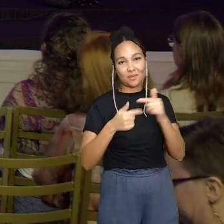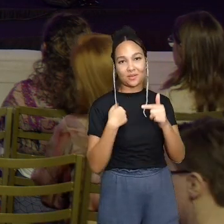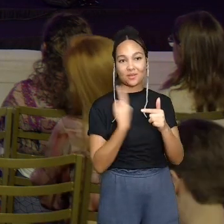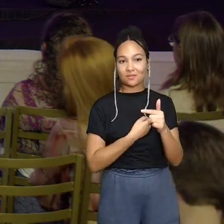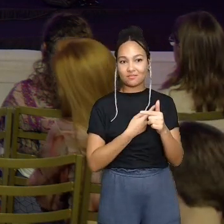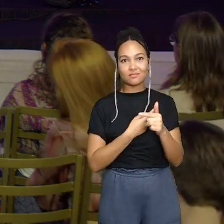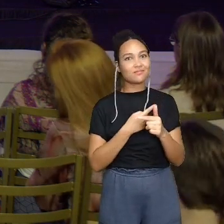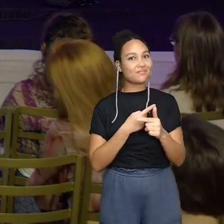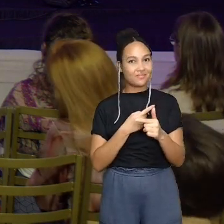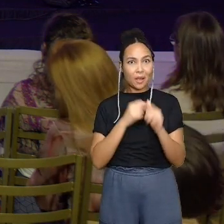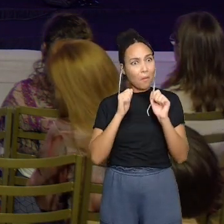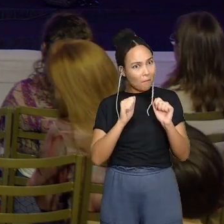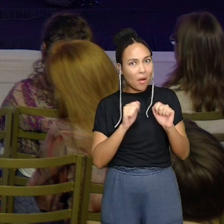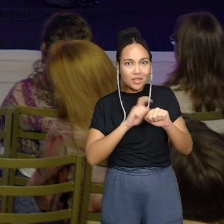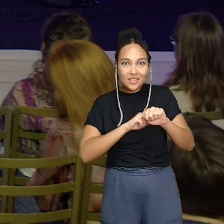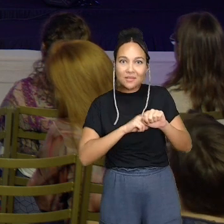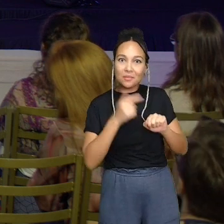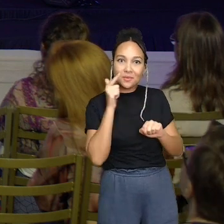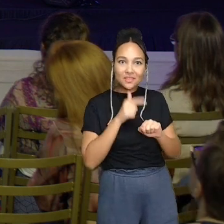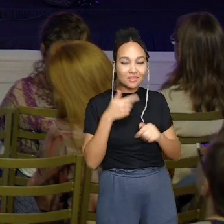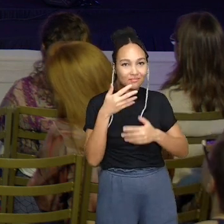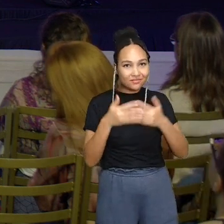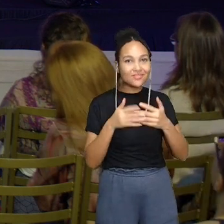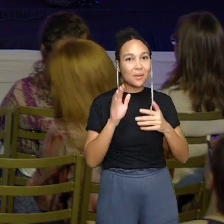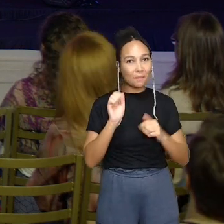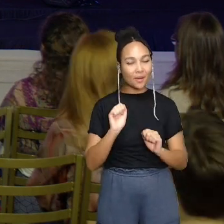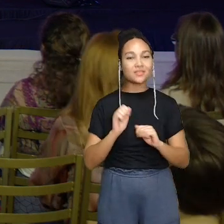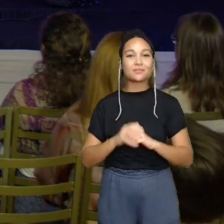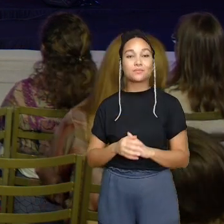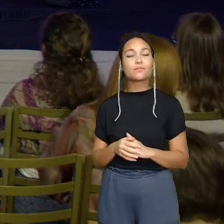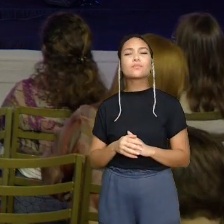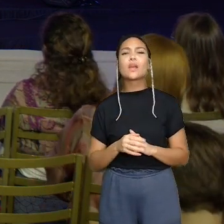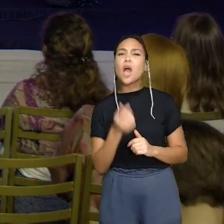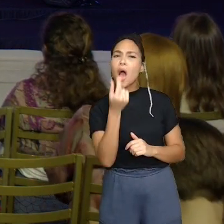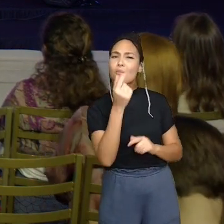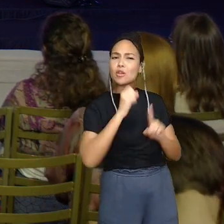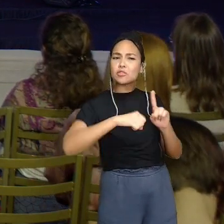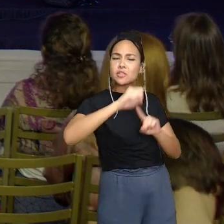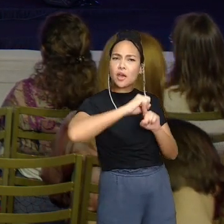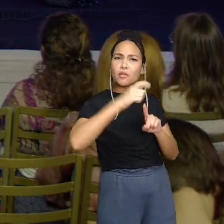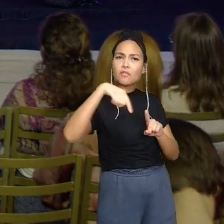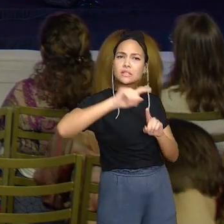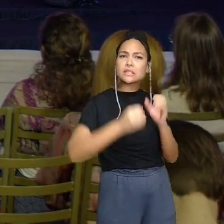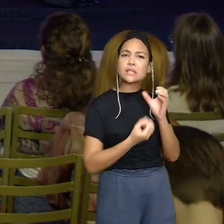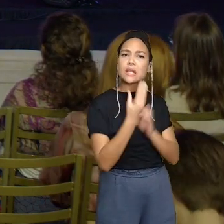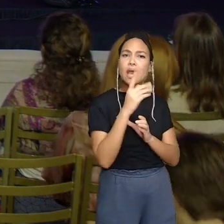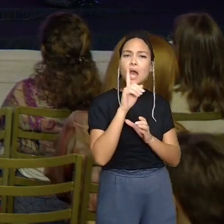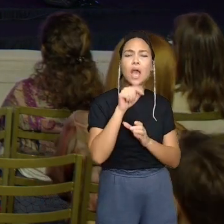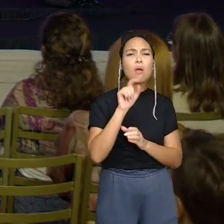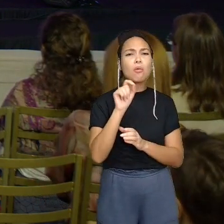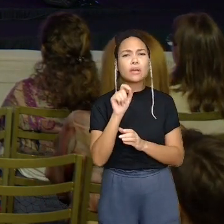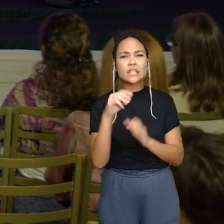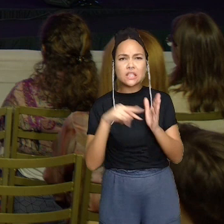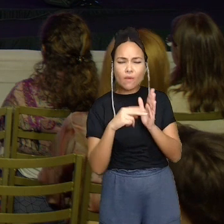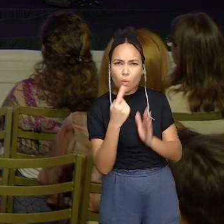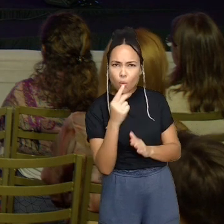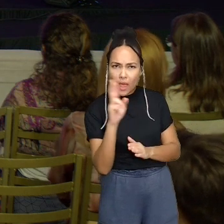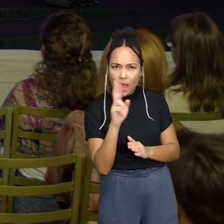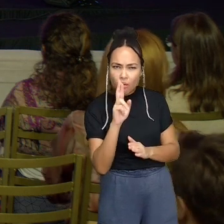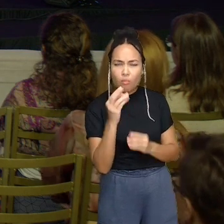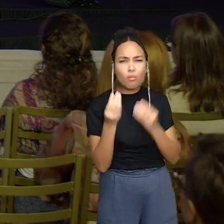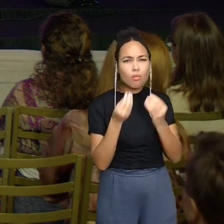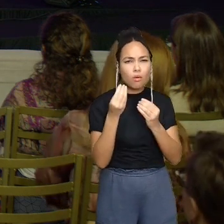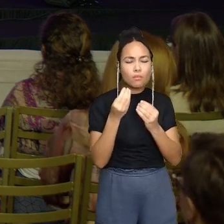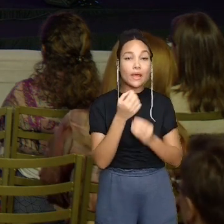gente falar mais um pouquinho. Eu queria até aproveitar e te perguntar, a moeda social que vocês desenvolveram, ela tem um pareamento 1 para 1 com o real? Isso, um por